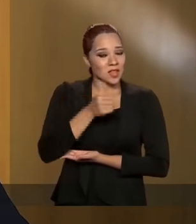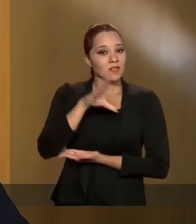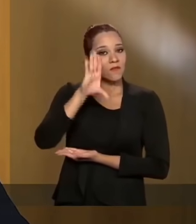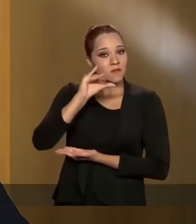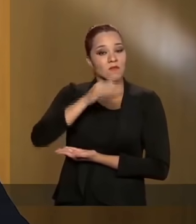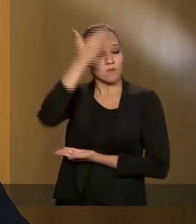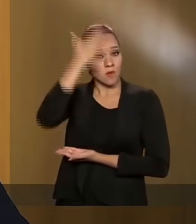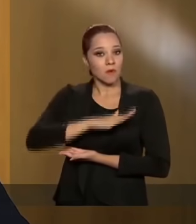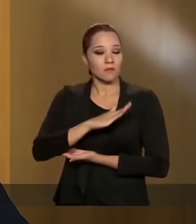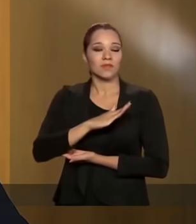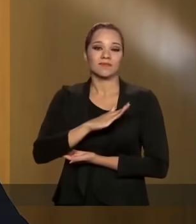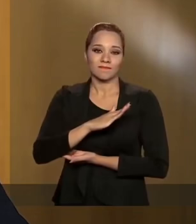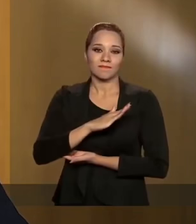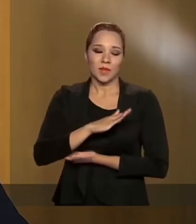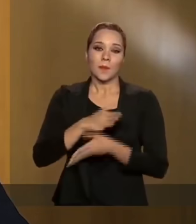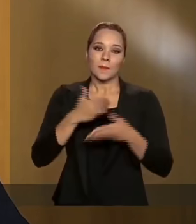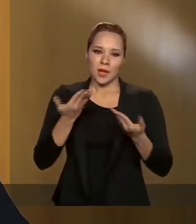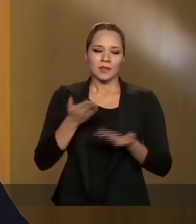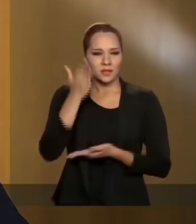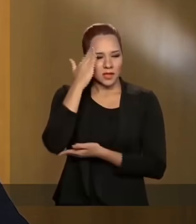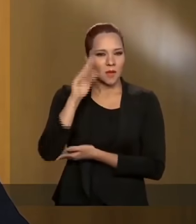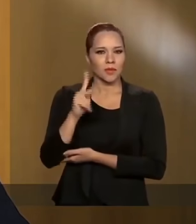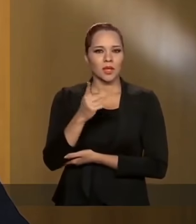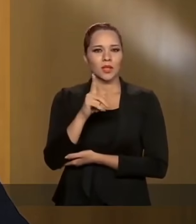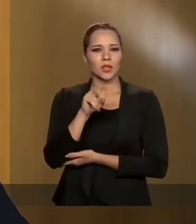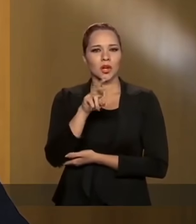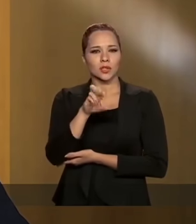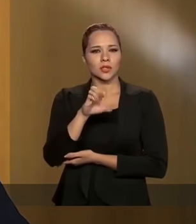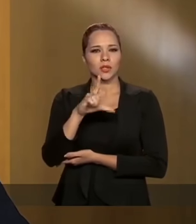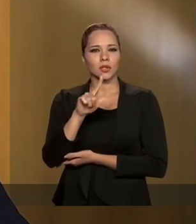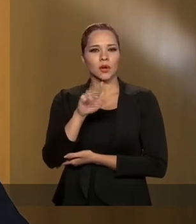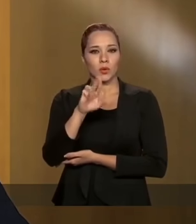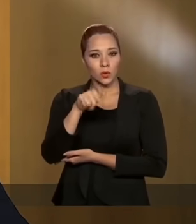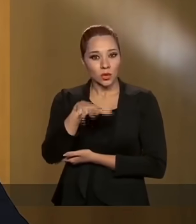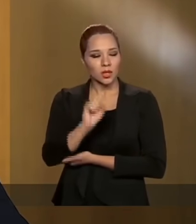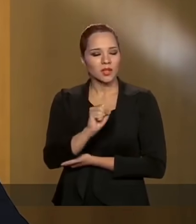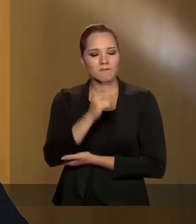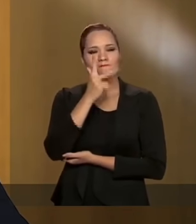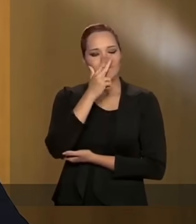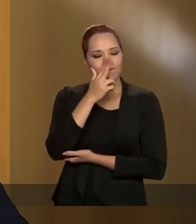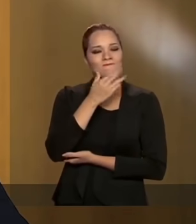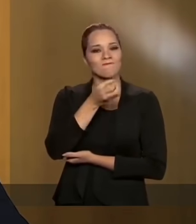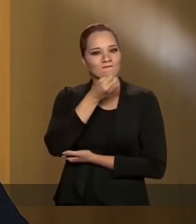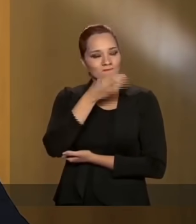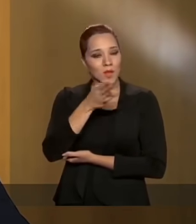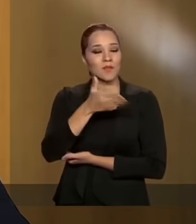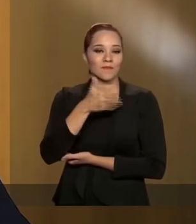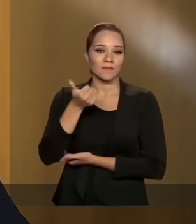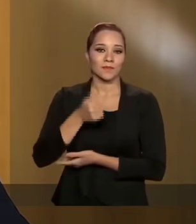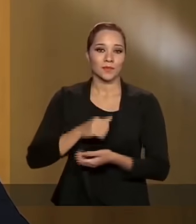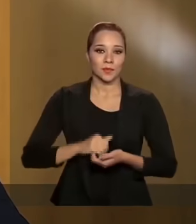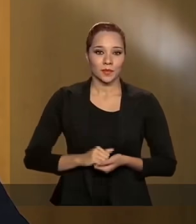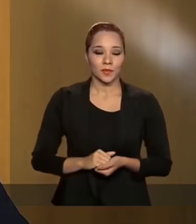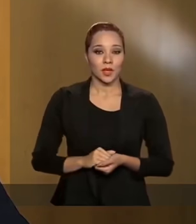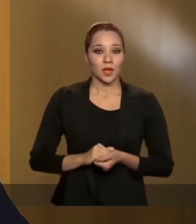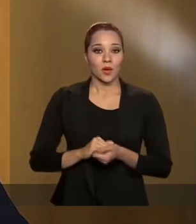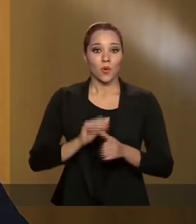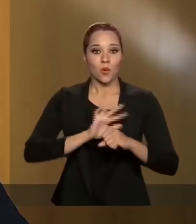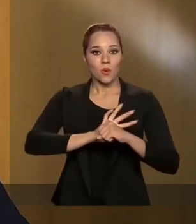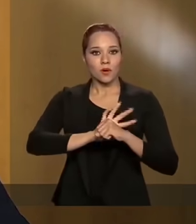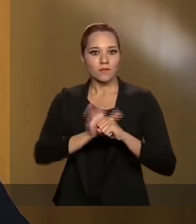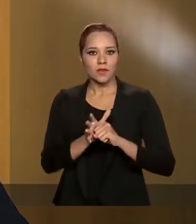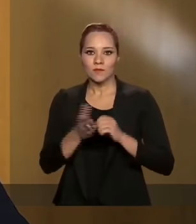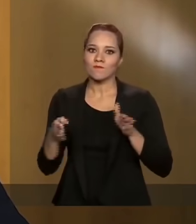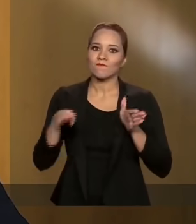científicamente comprovada a pesada hidroxicloroquina parecer bastante eficaz o coronavírus